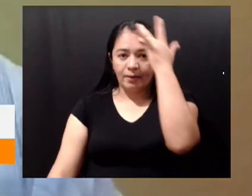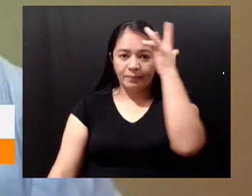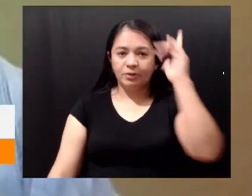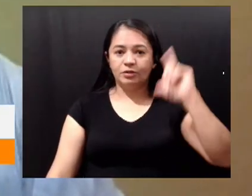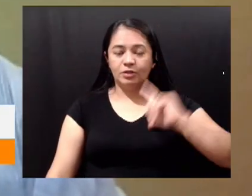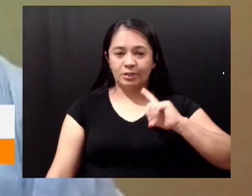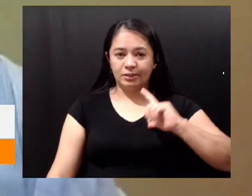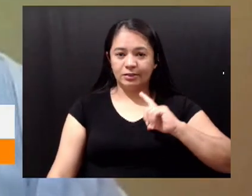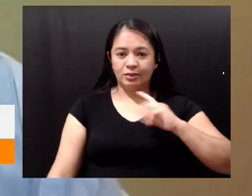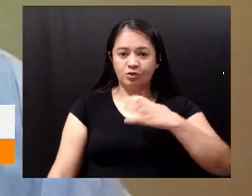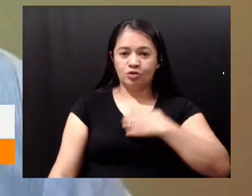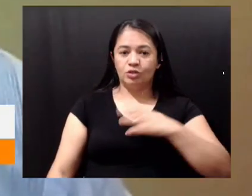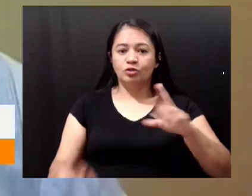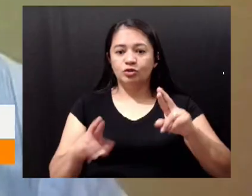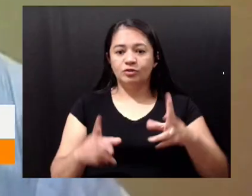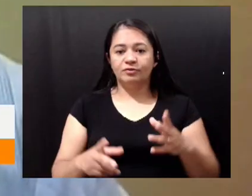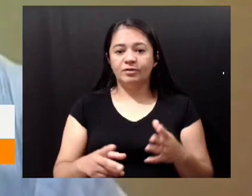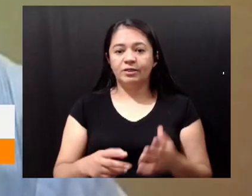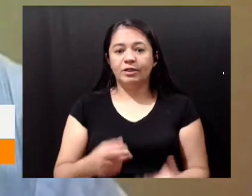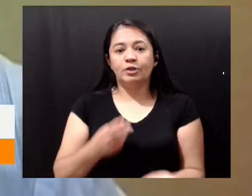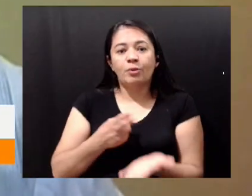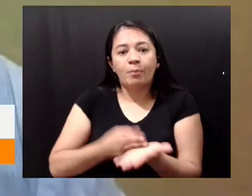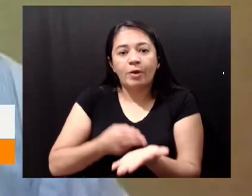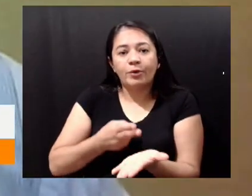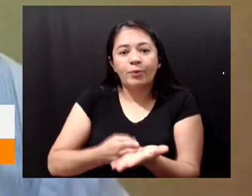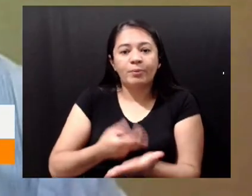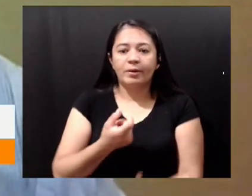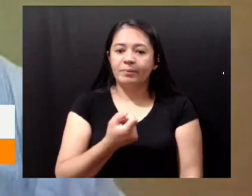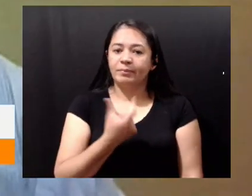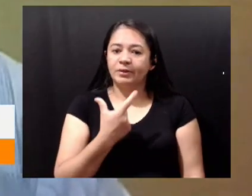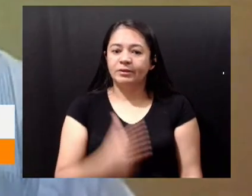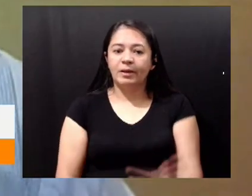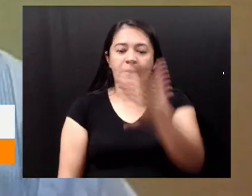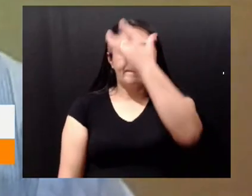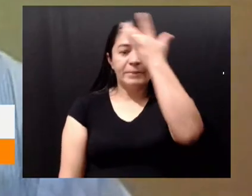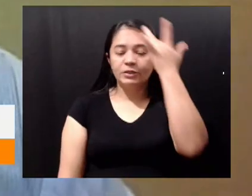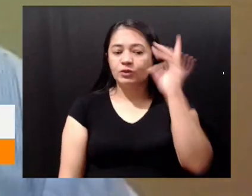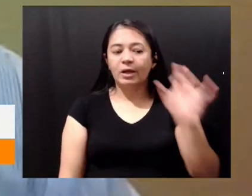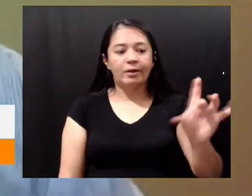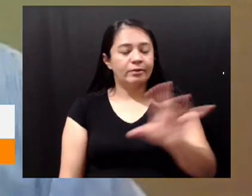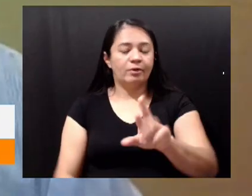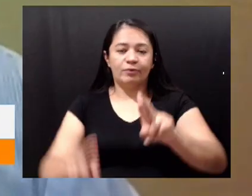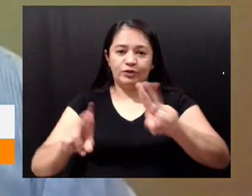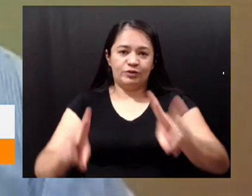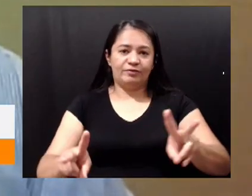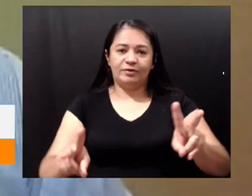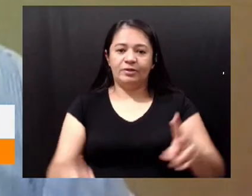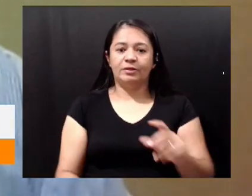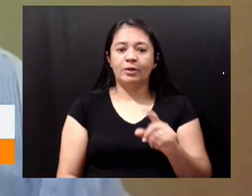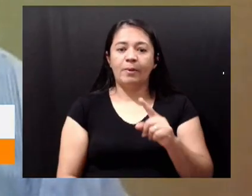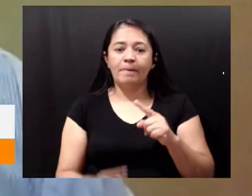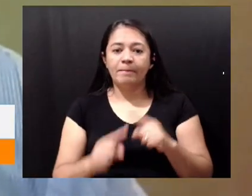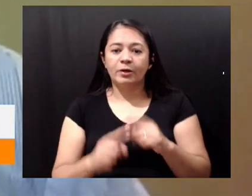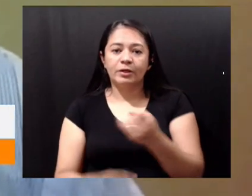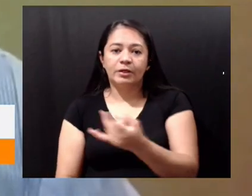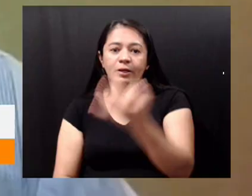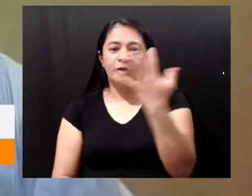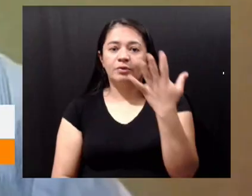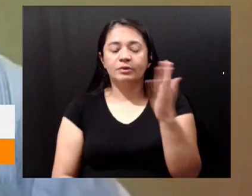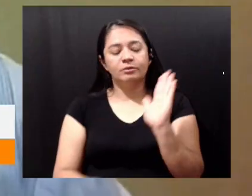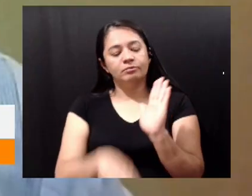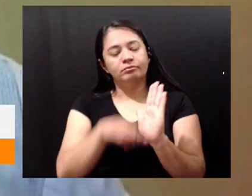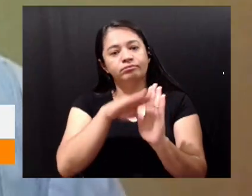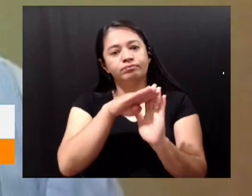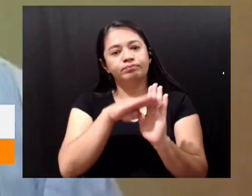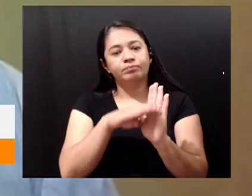mesmo medicamento, né? Uhum. Pessoas diferentes, então porque as doses elas são estabelecidas a partir de